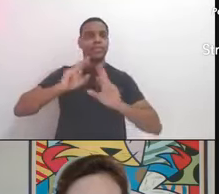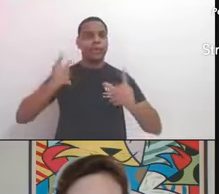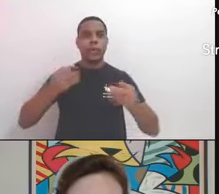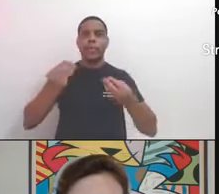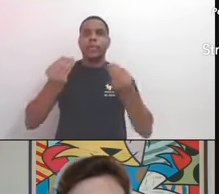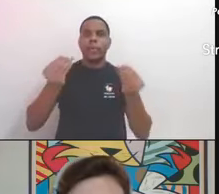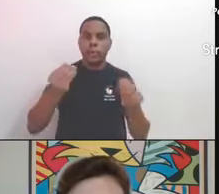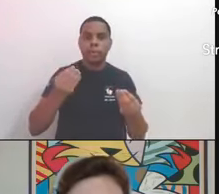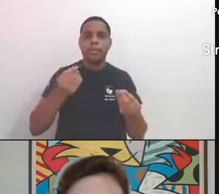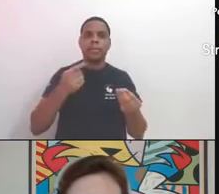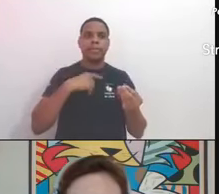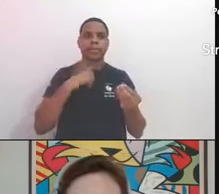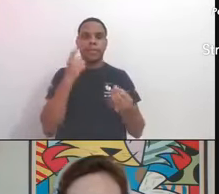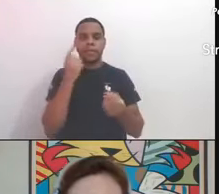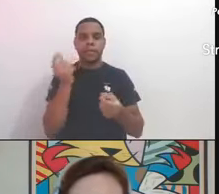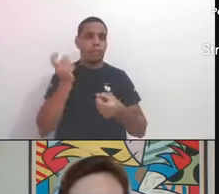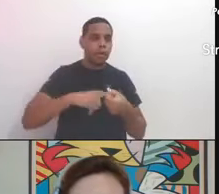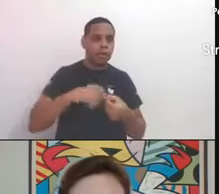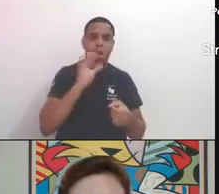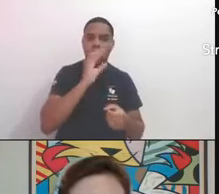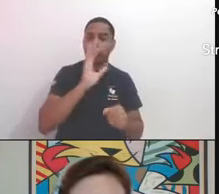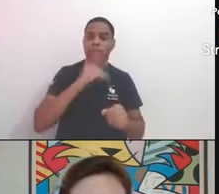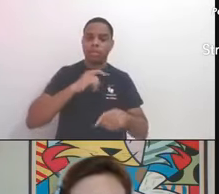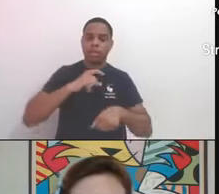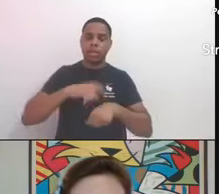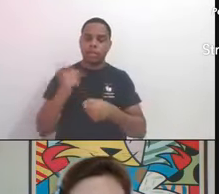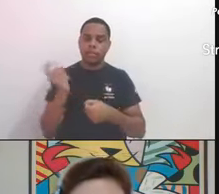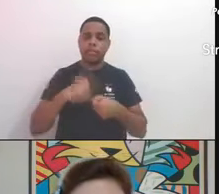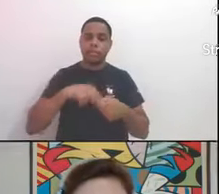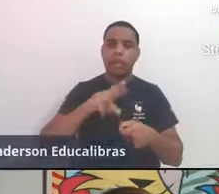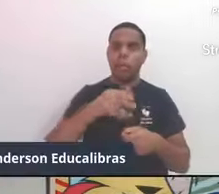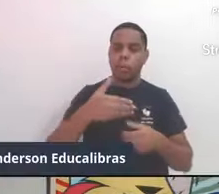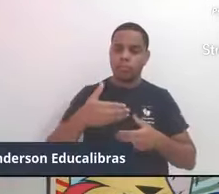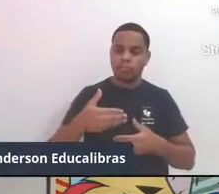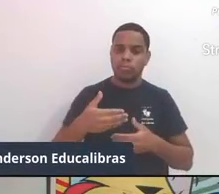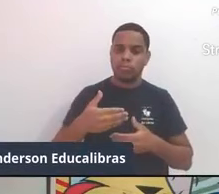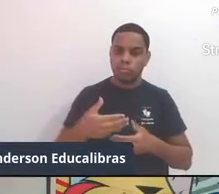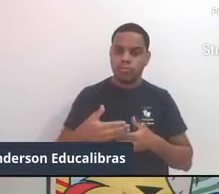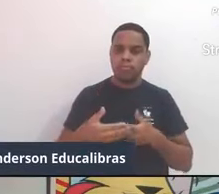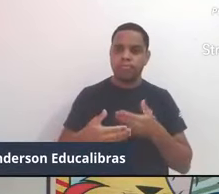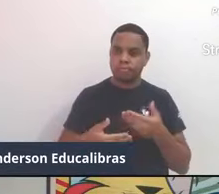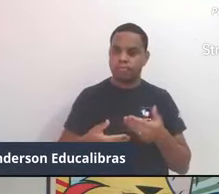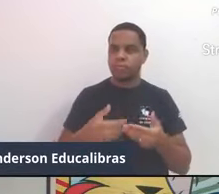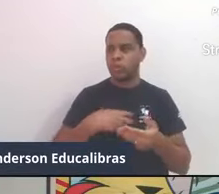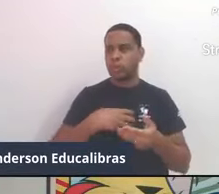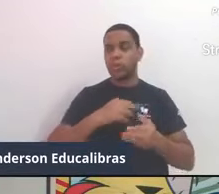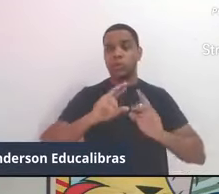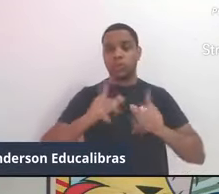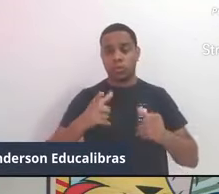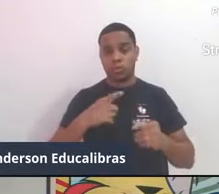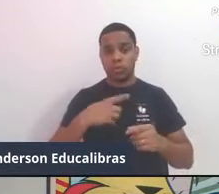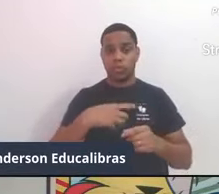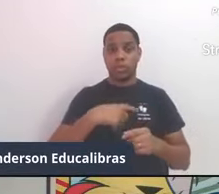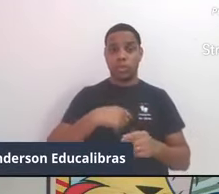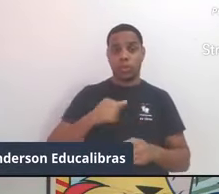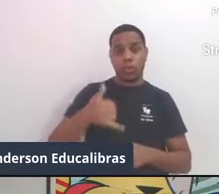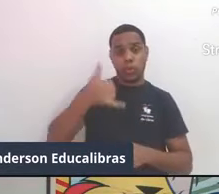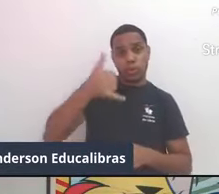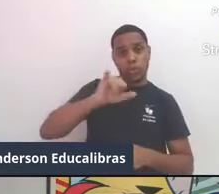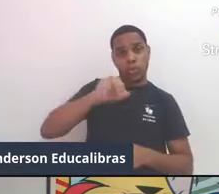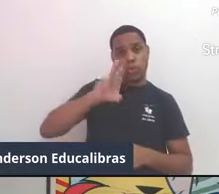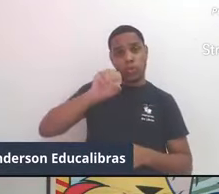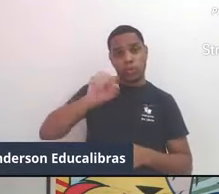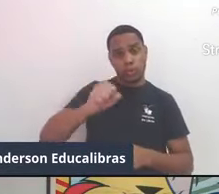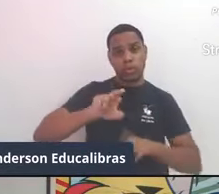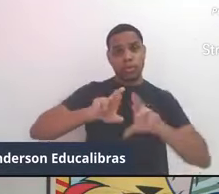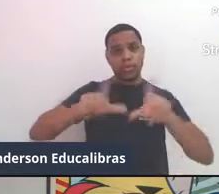não de um retorno rápido, mas num retorno que vai vindo em outras condições, com outra taxa de juros, para ser um